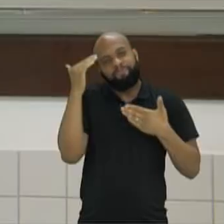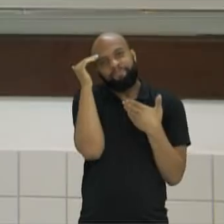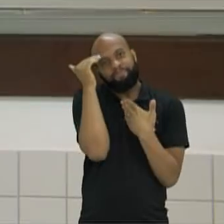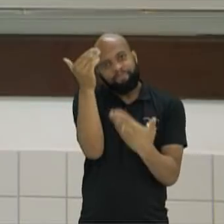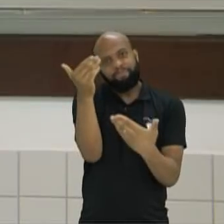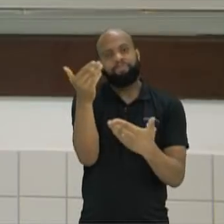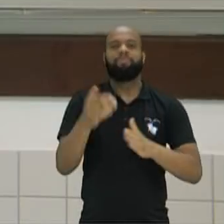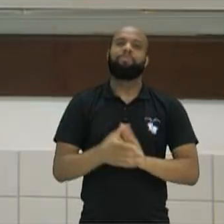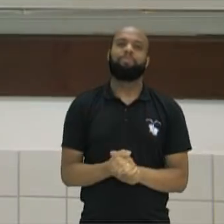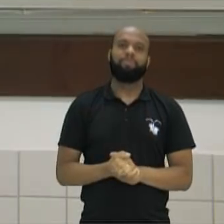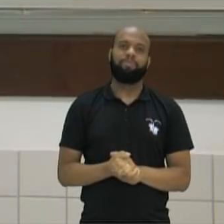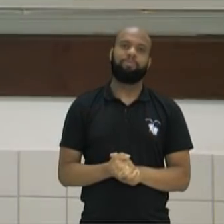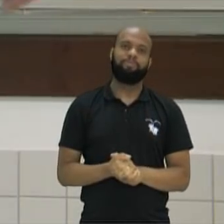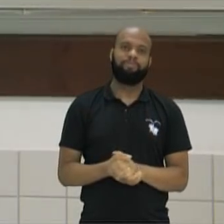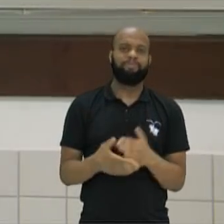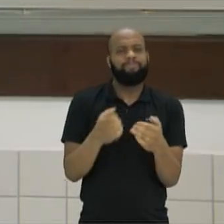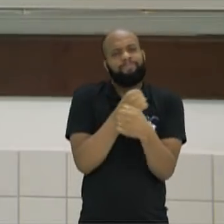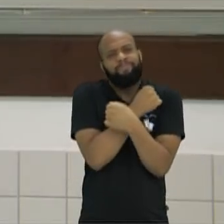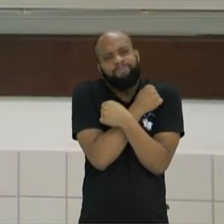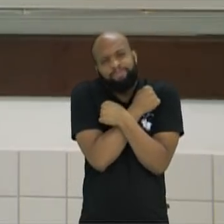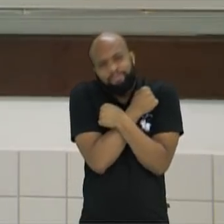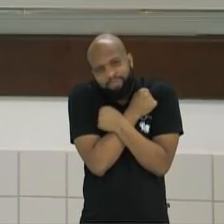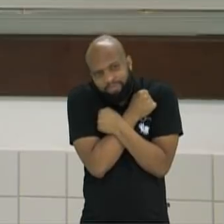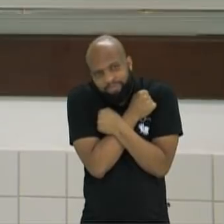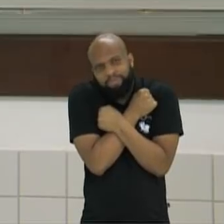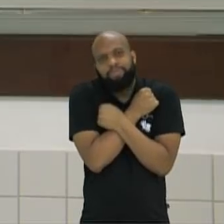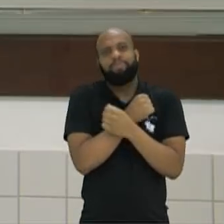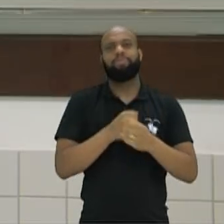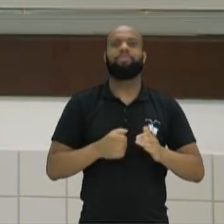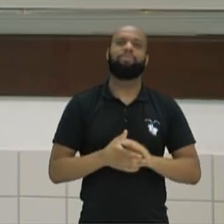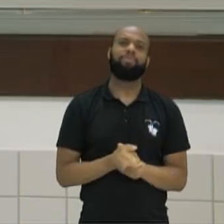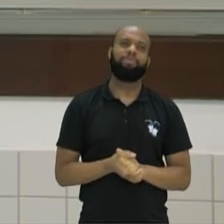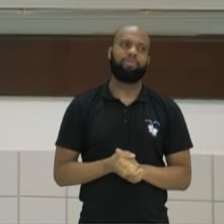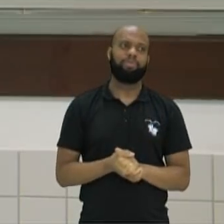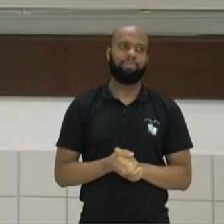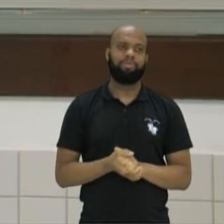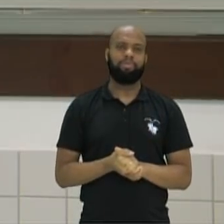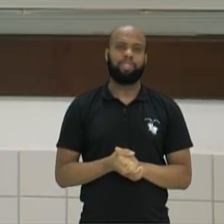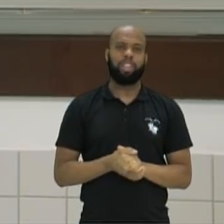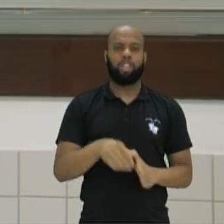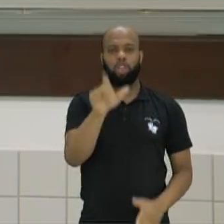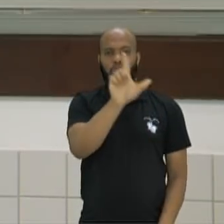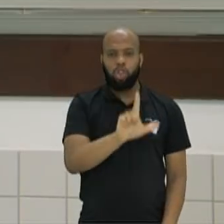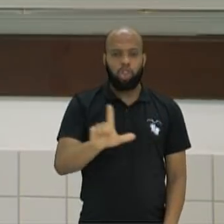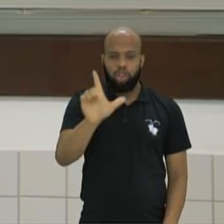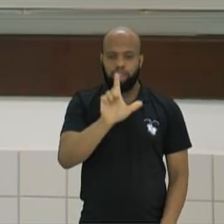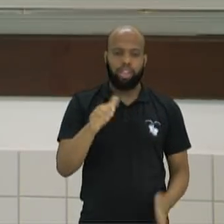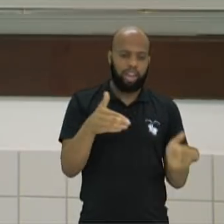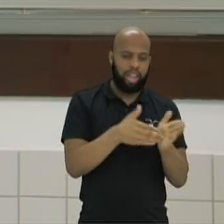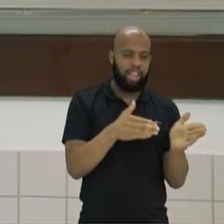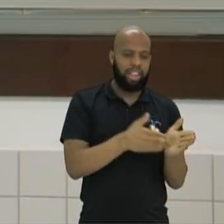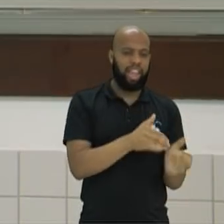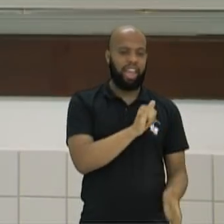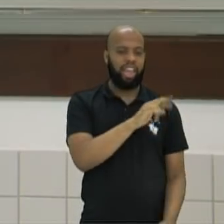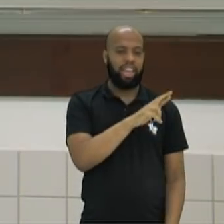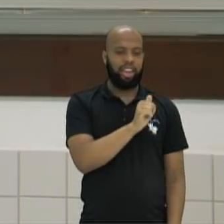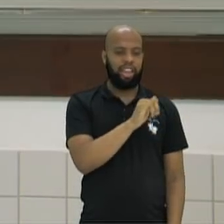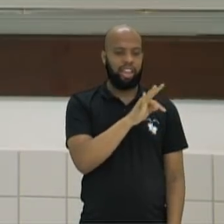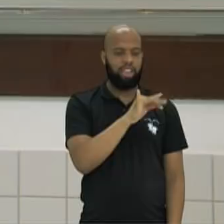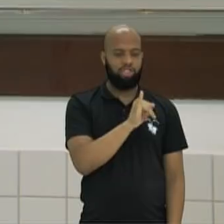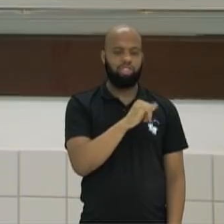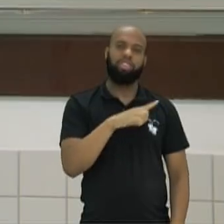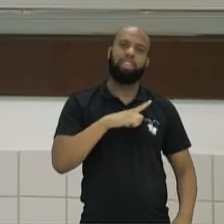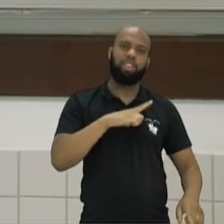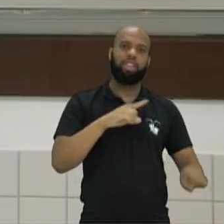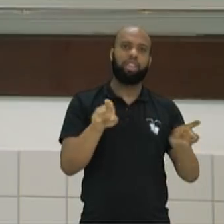como diz o outro, só aquele abração, como diz o outro, de Londrina até Irati, fechando